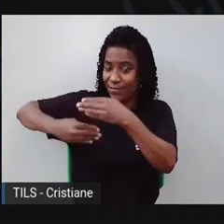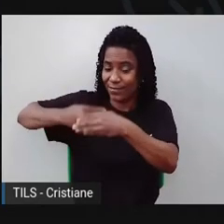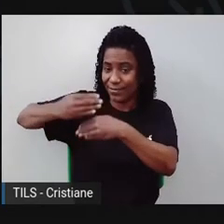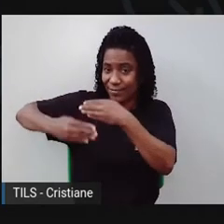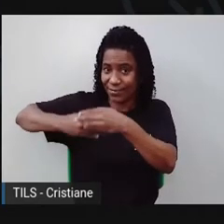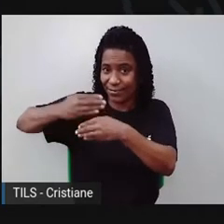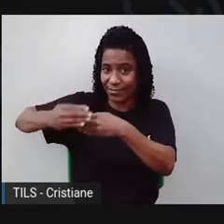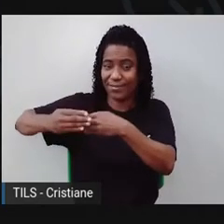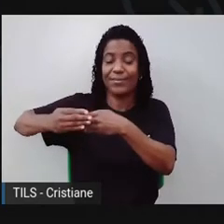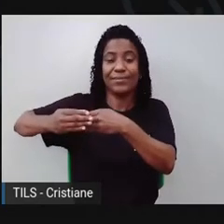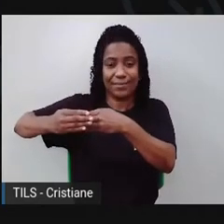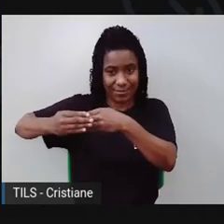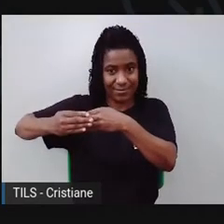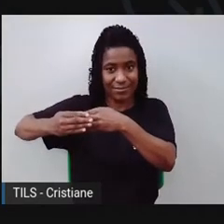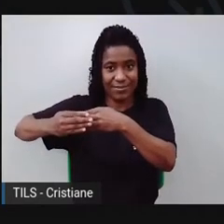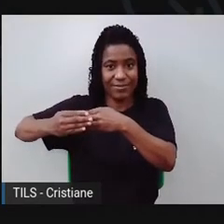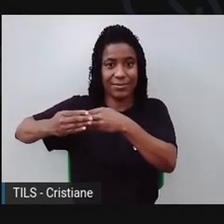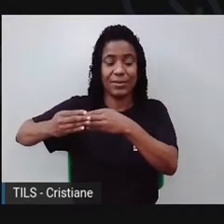é colocar